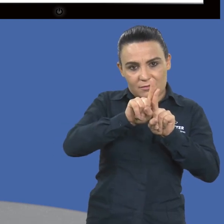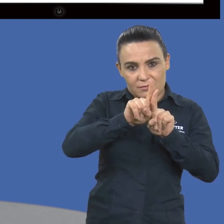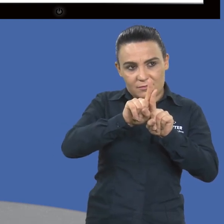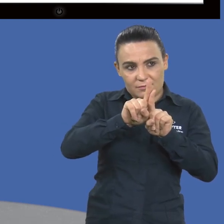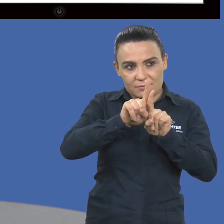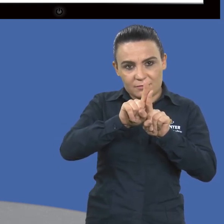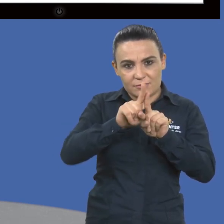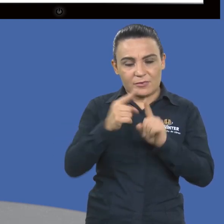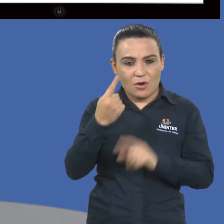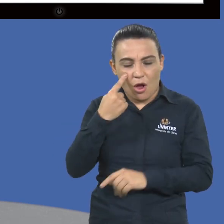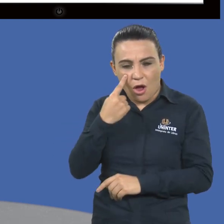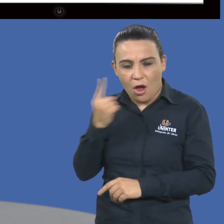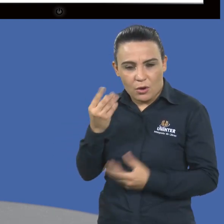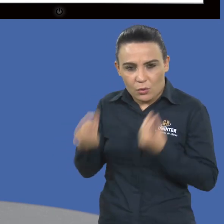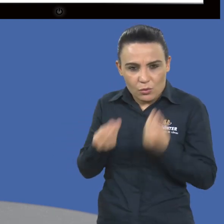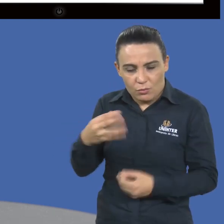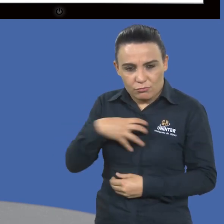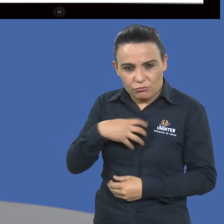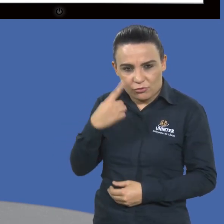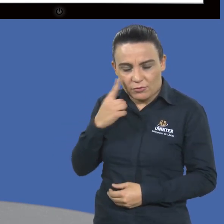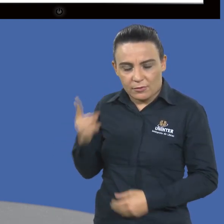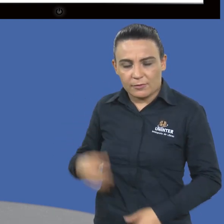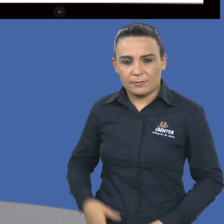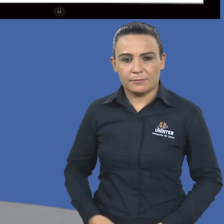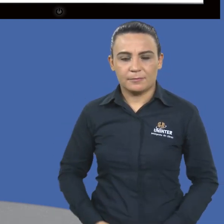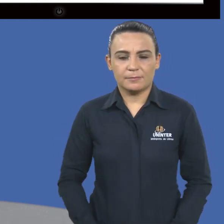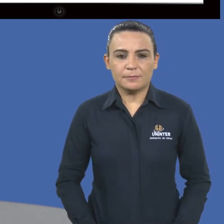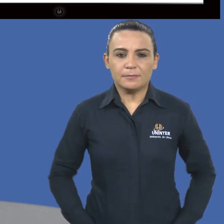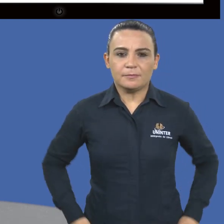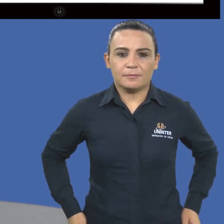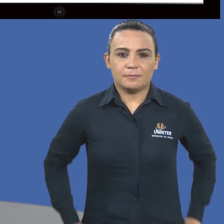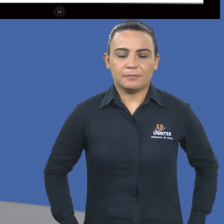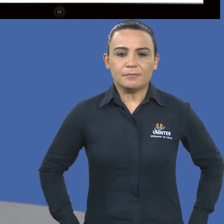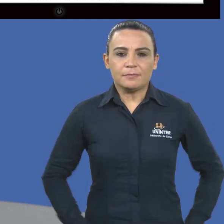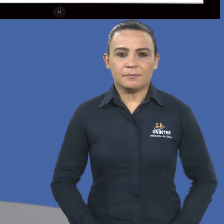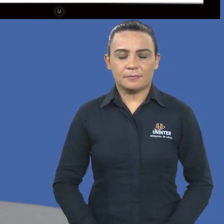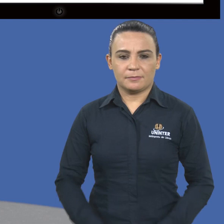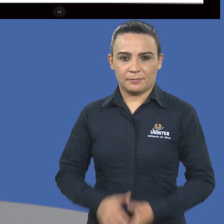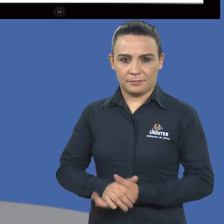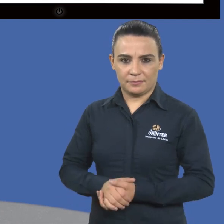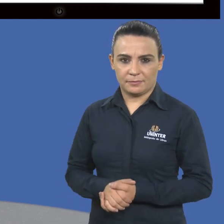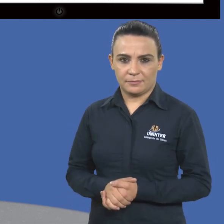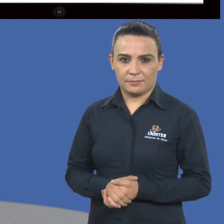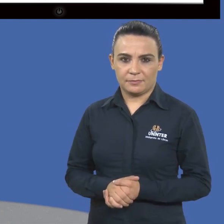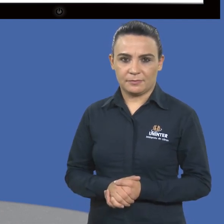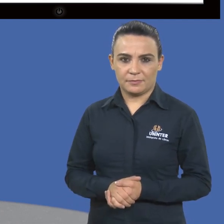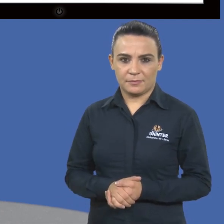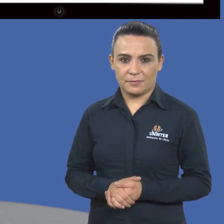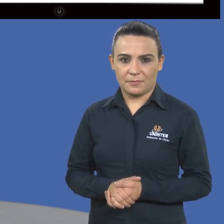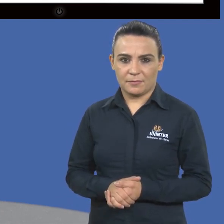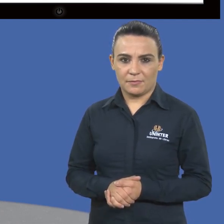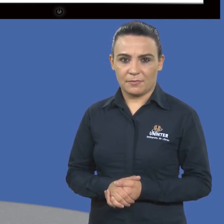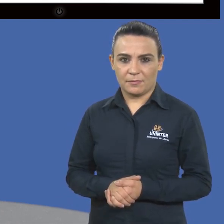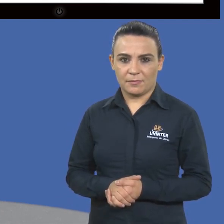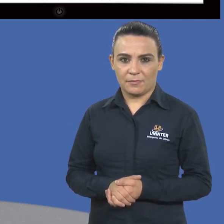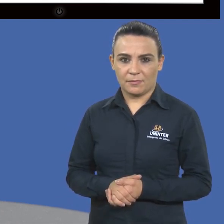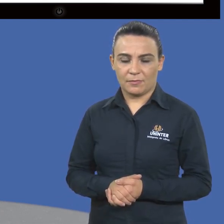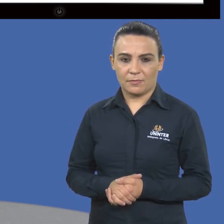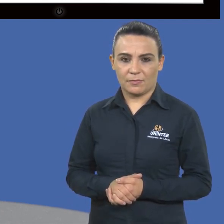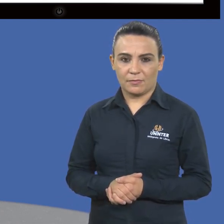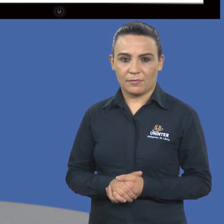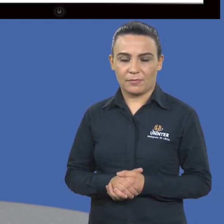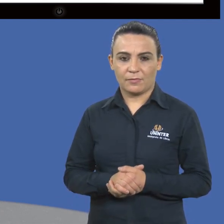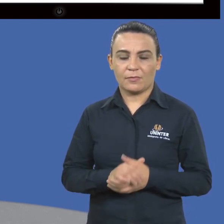14 é que está sendo representado porque existe uma preferência de acontecer esse tipo de